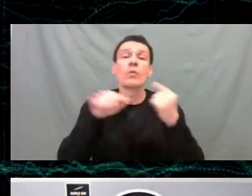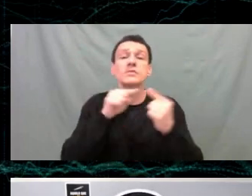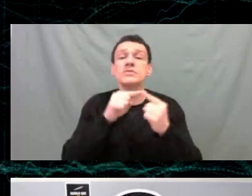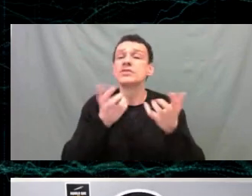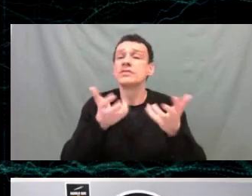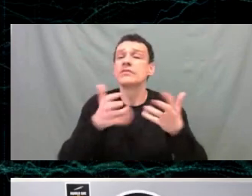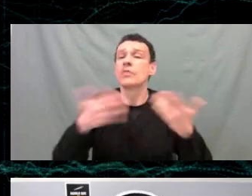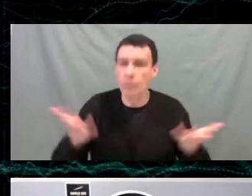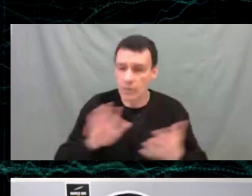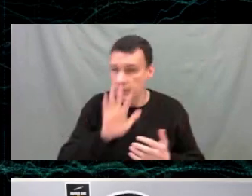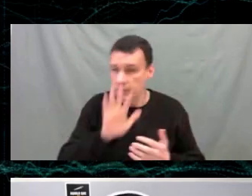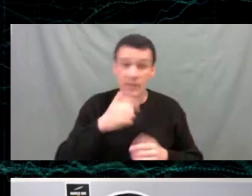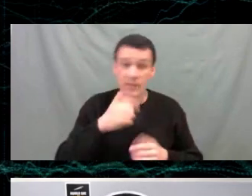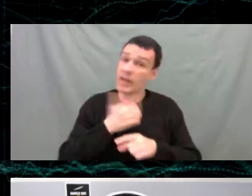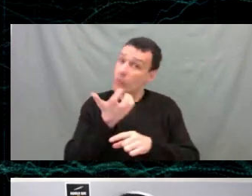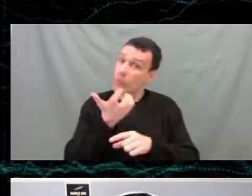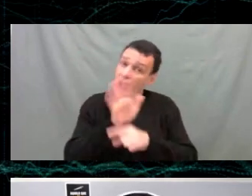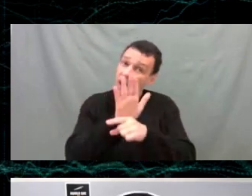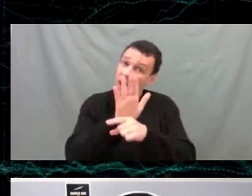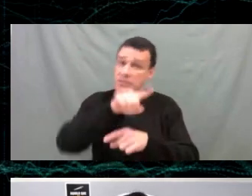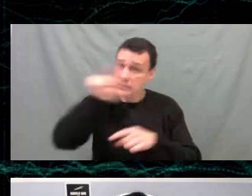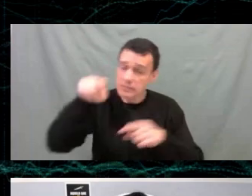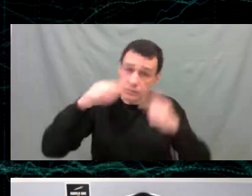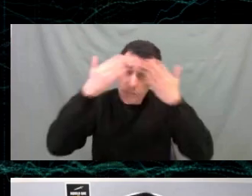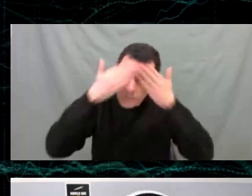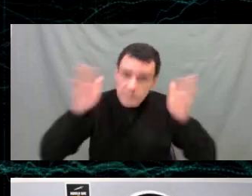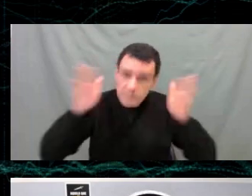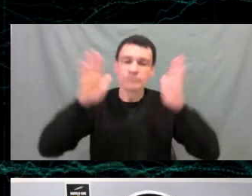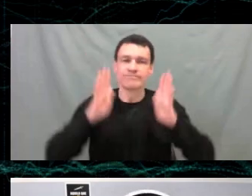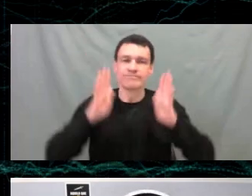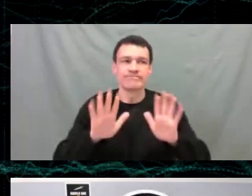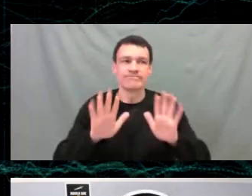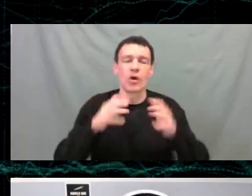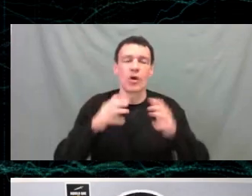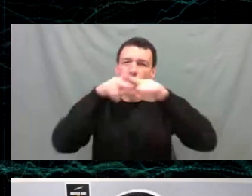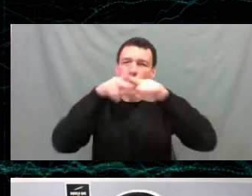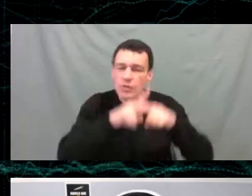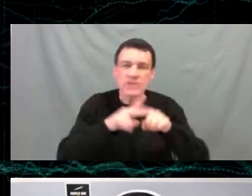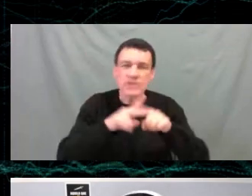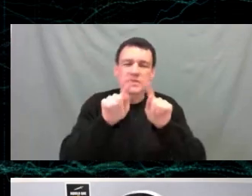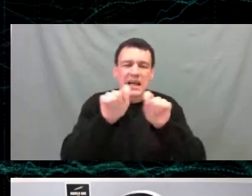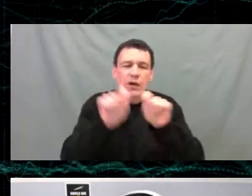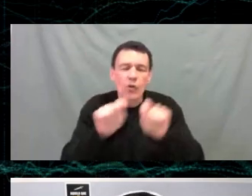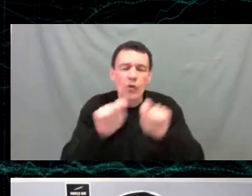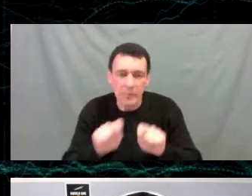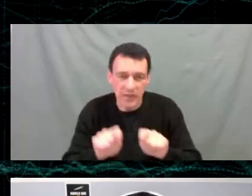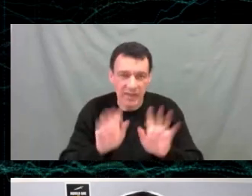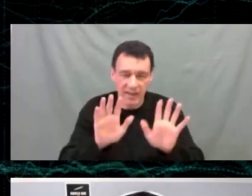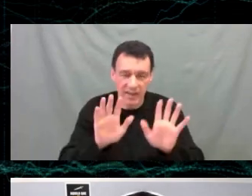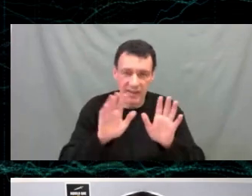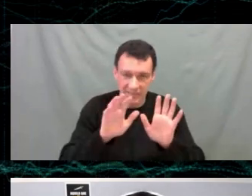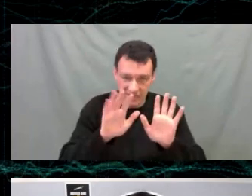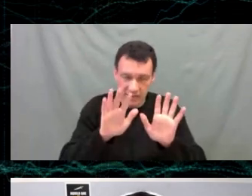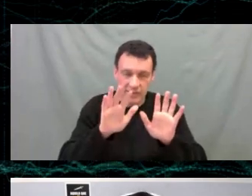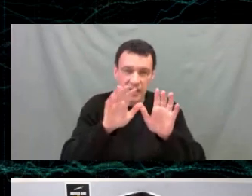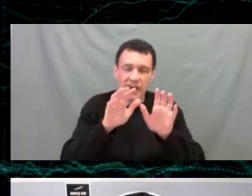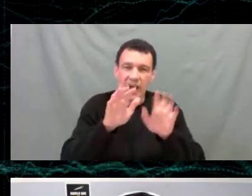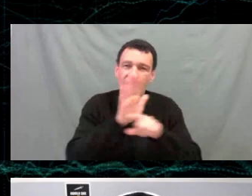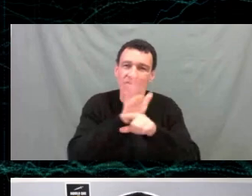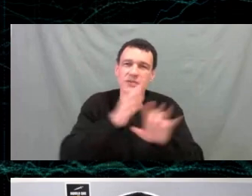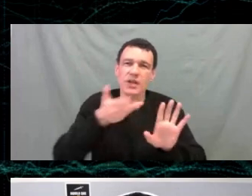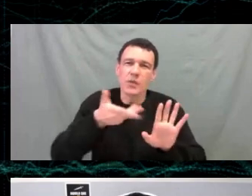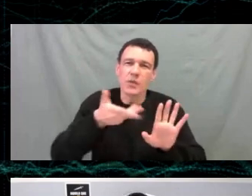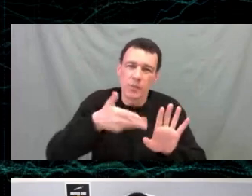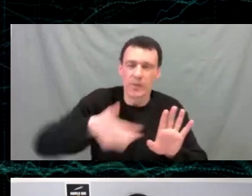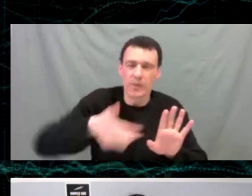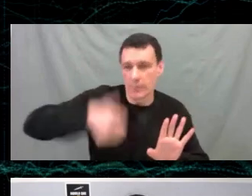trouxe é para abrir a mente de vocês a respeito de quê? Otimizar recursos de configuração. Então, como é que eu ajusto de uma forma que vai